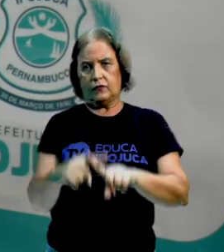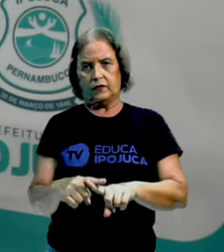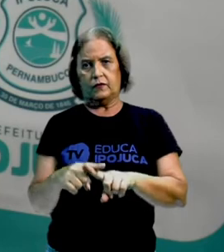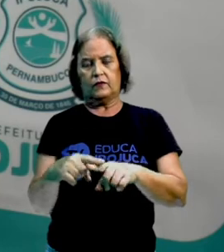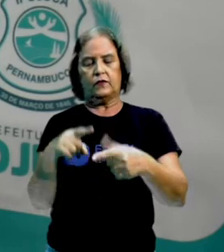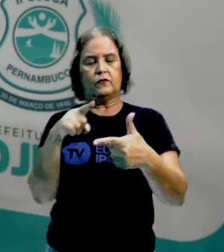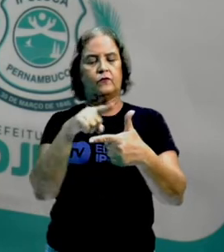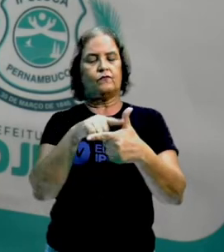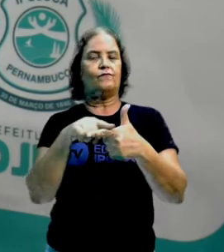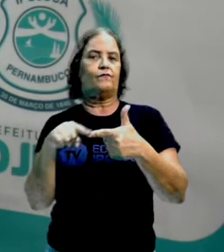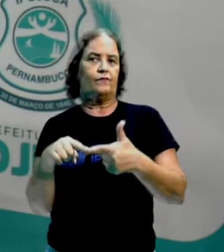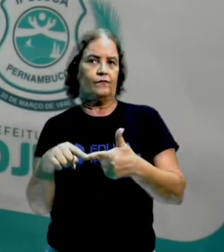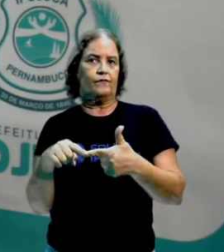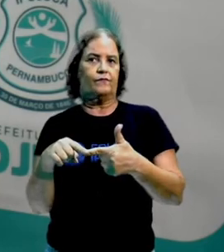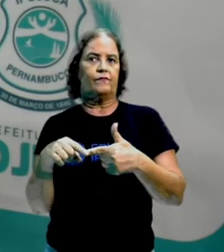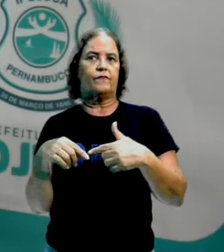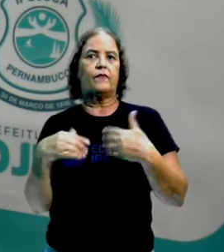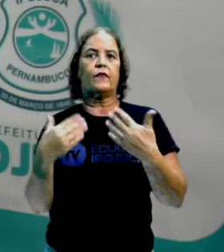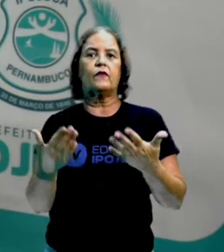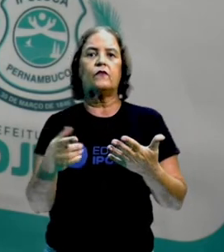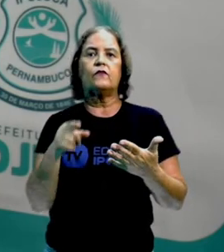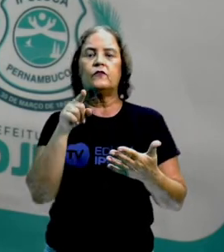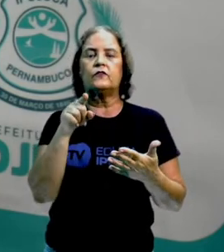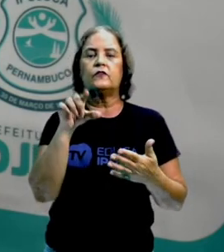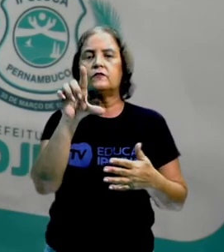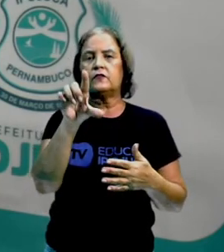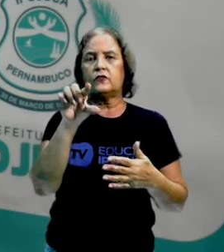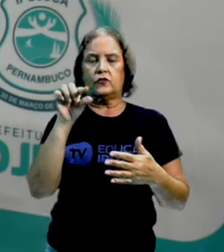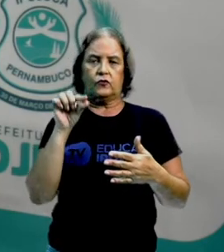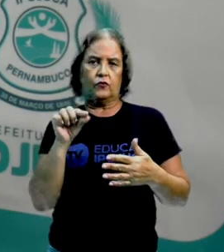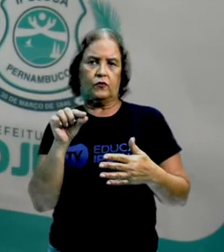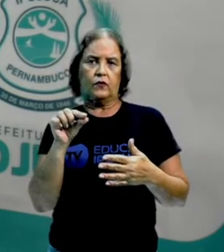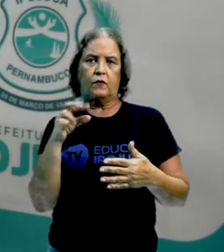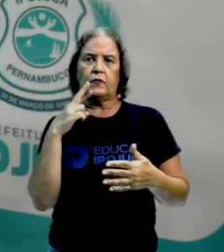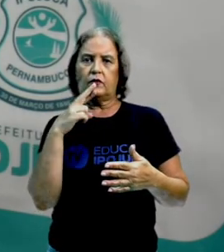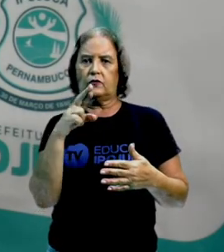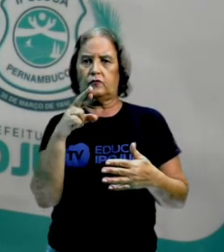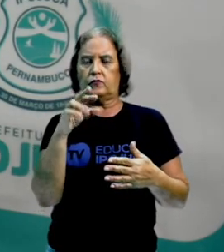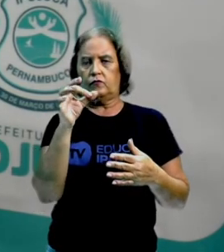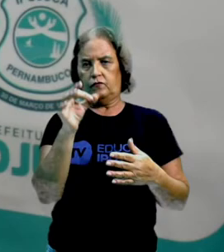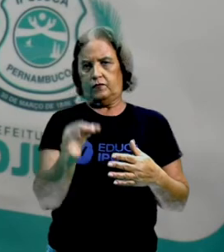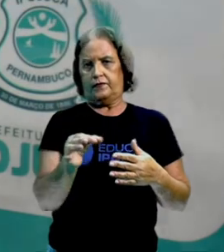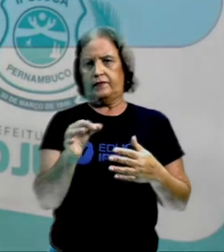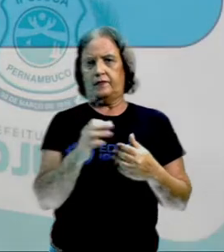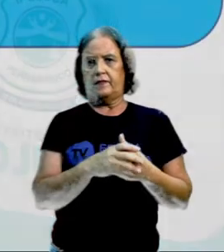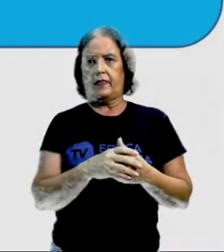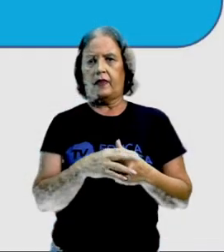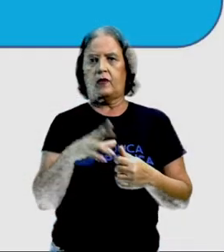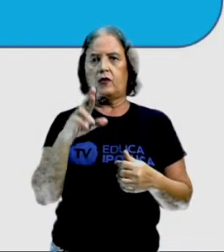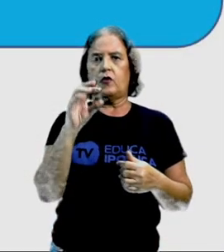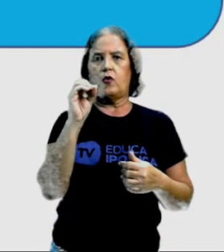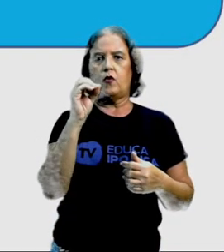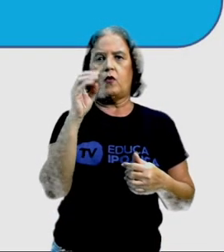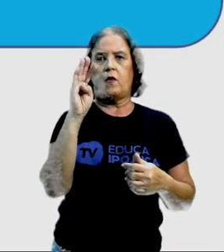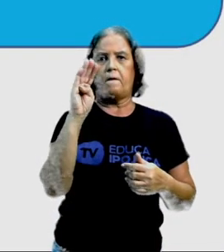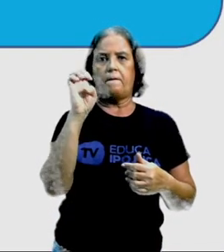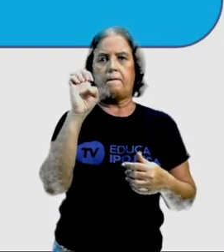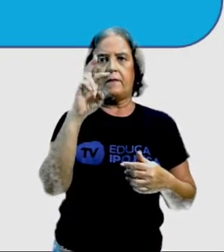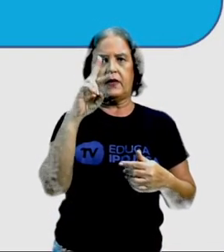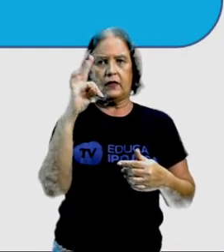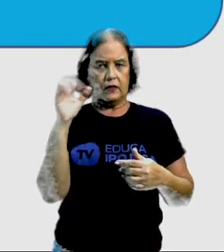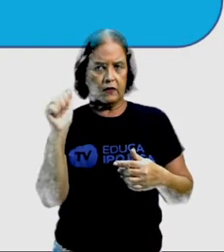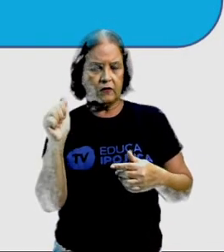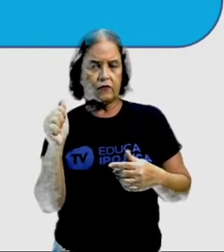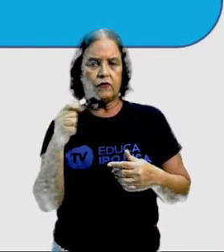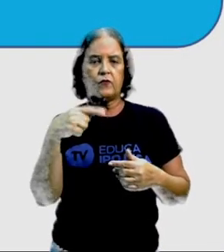divisão. É a forma com que você vai escolher para chegar ao resultado. Roberta foi passar as férias na fazenda